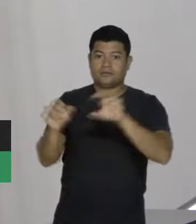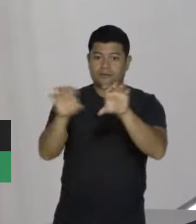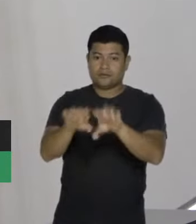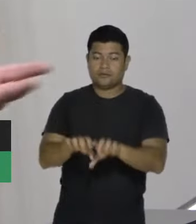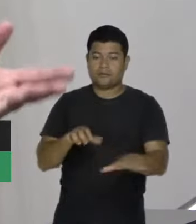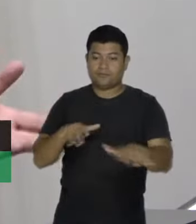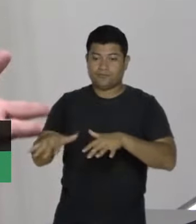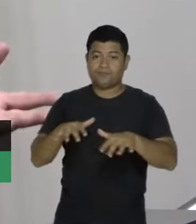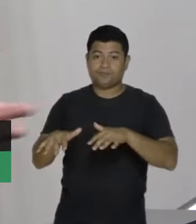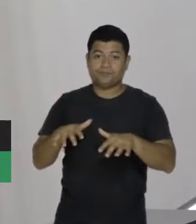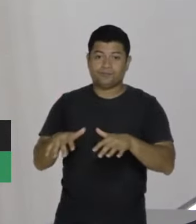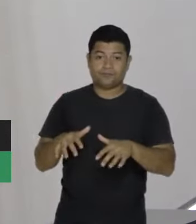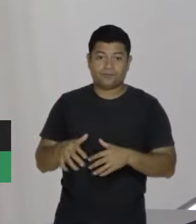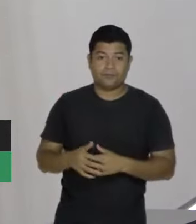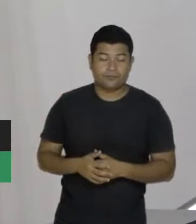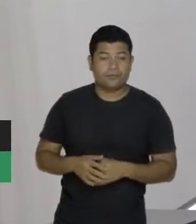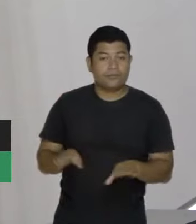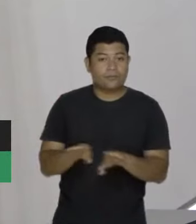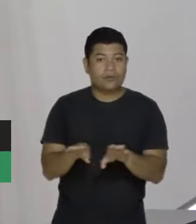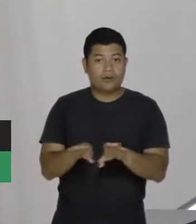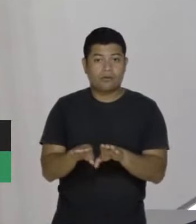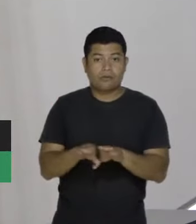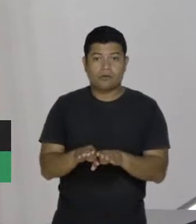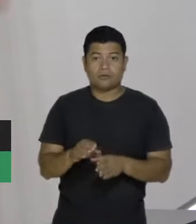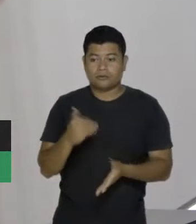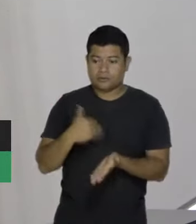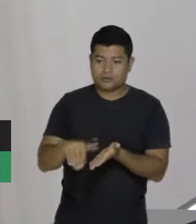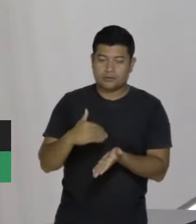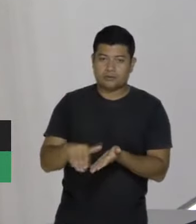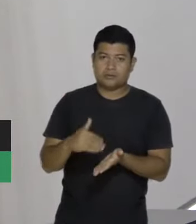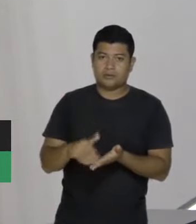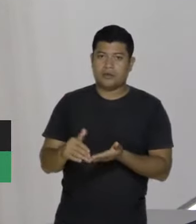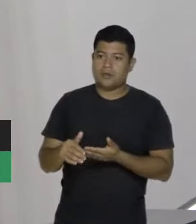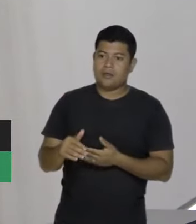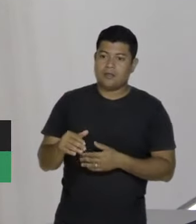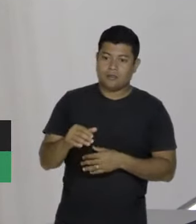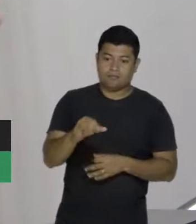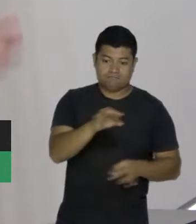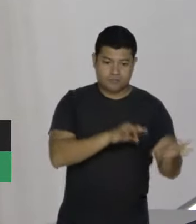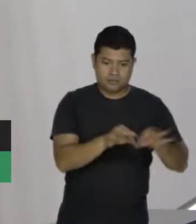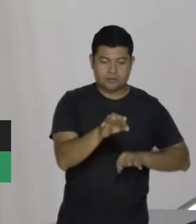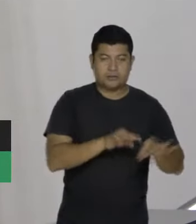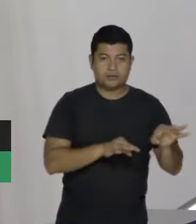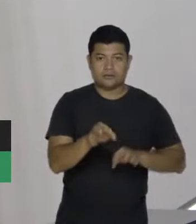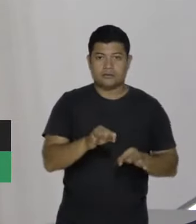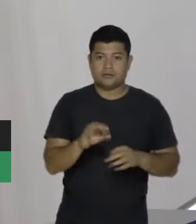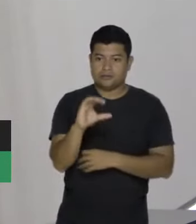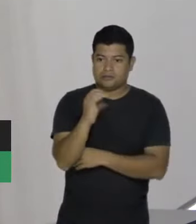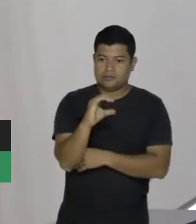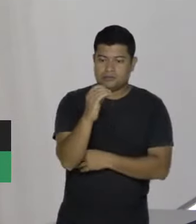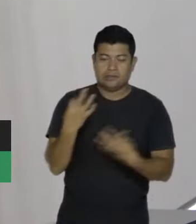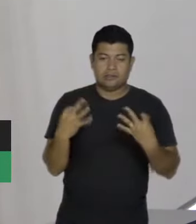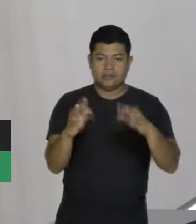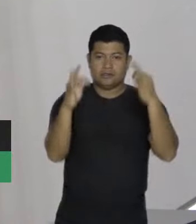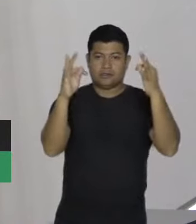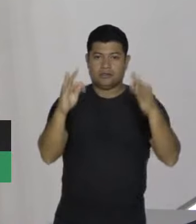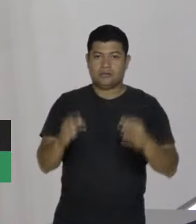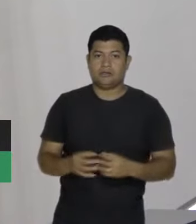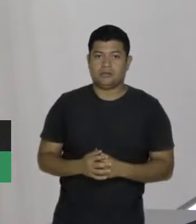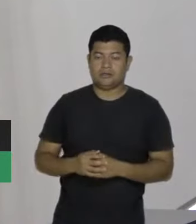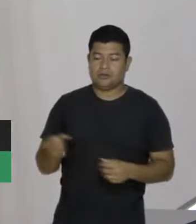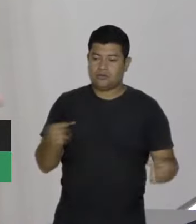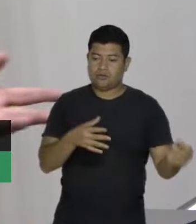Teremos ainda as secretarias de Planejamento, Ciência, Tecnologia e